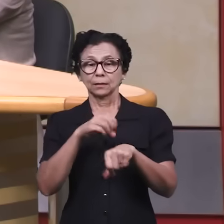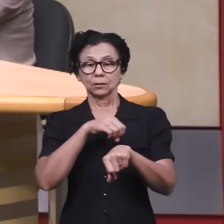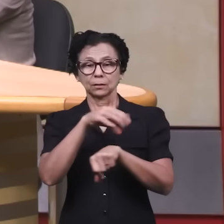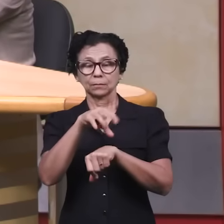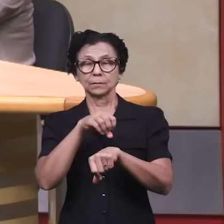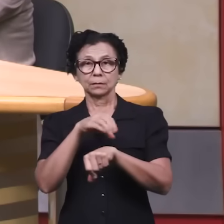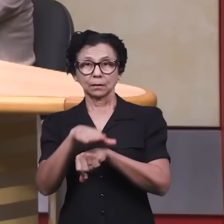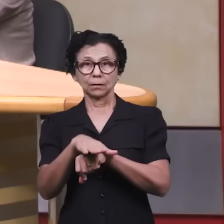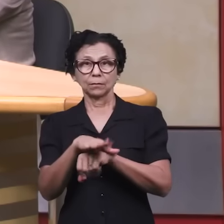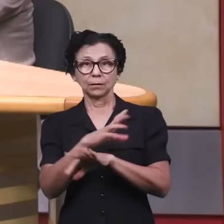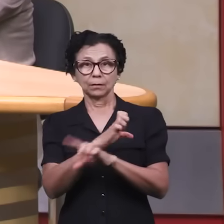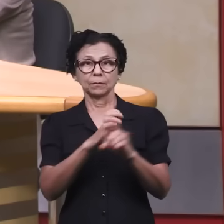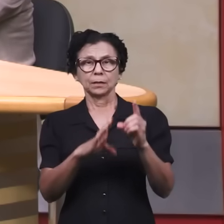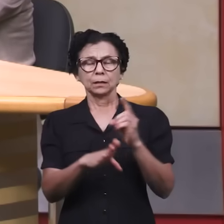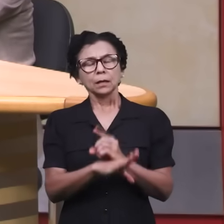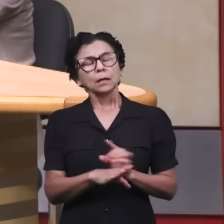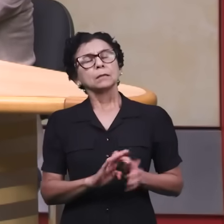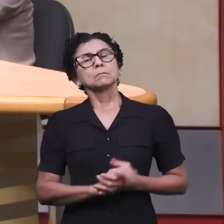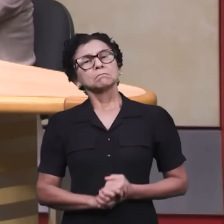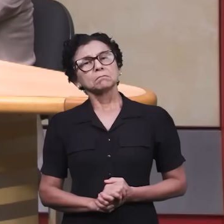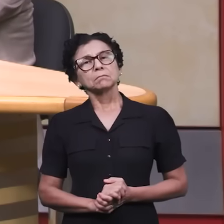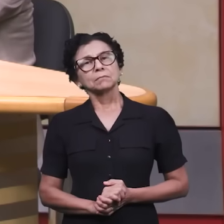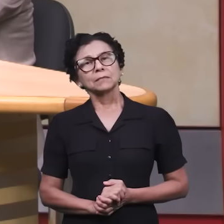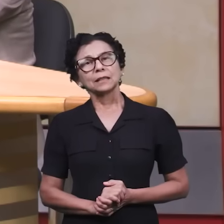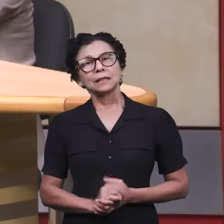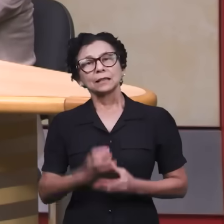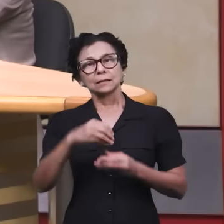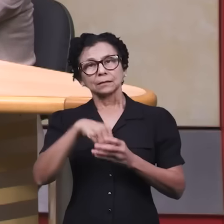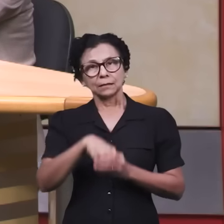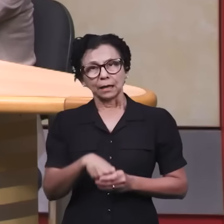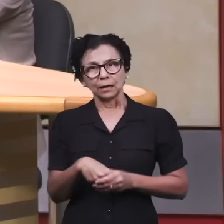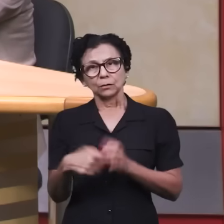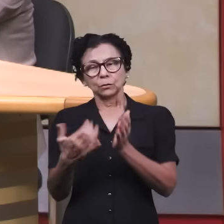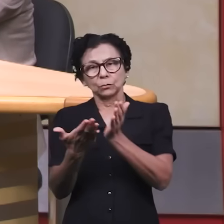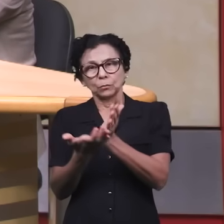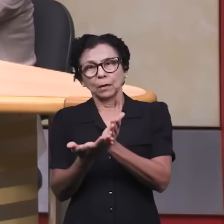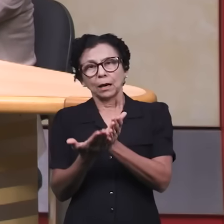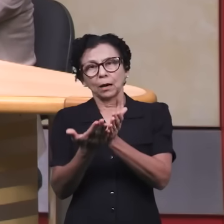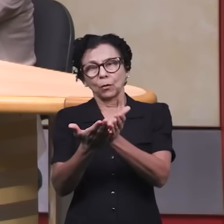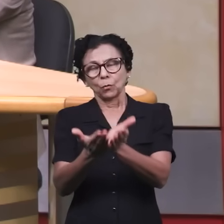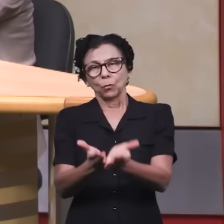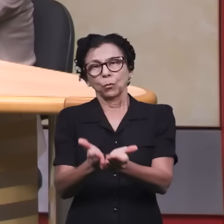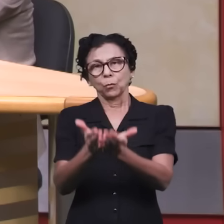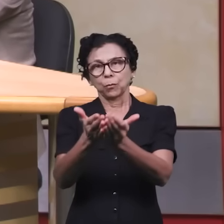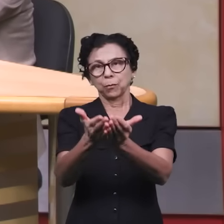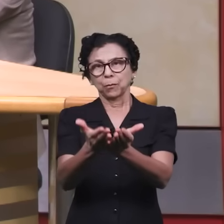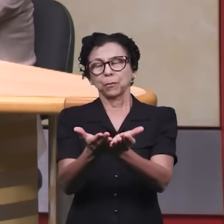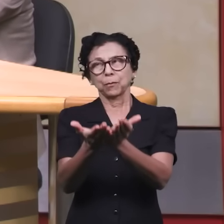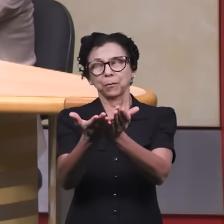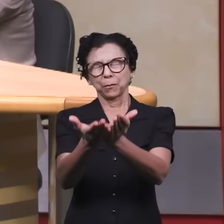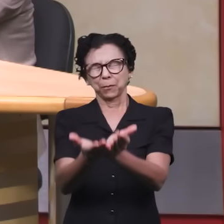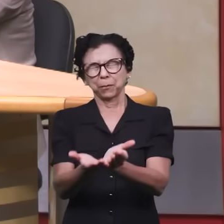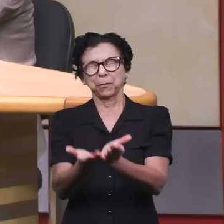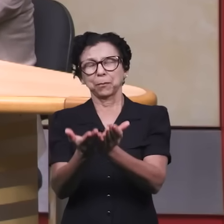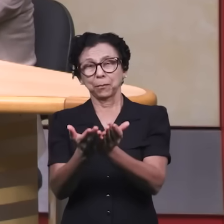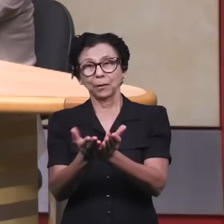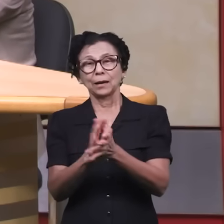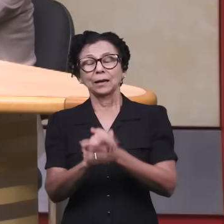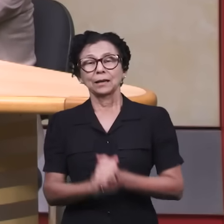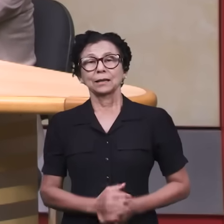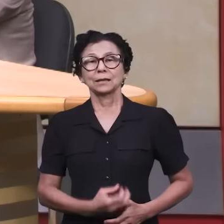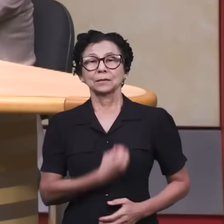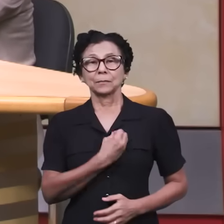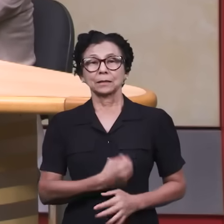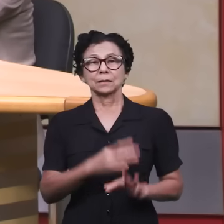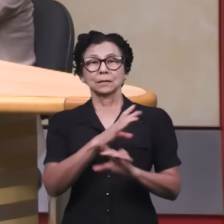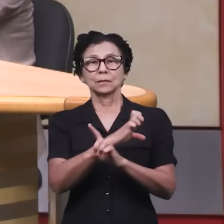internet, os irmãos participam da Escola Bíblica no barco. Então, você está vendo aí imagens, fotografias e